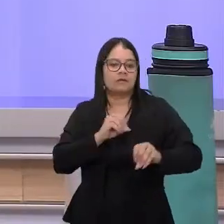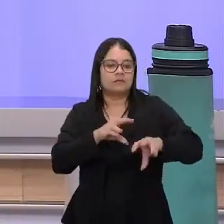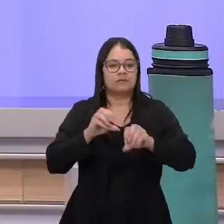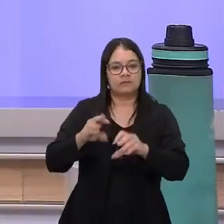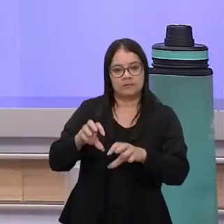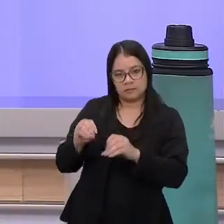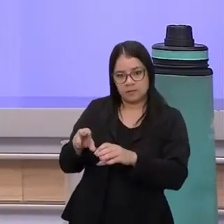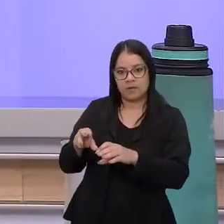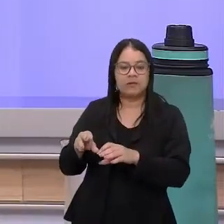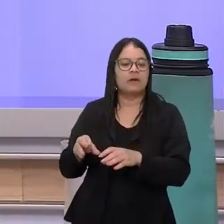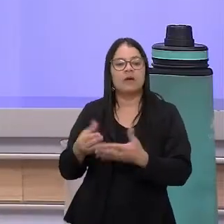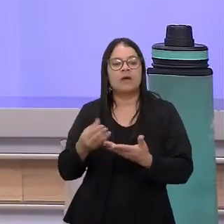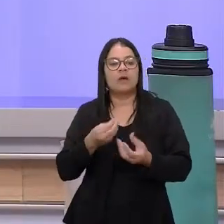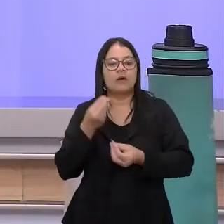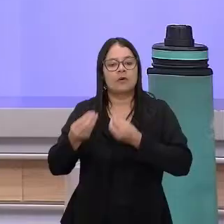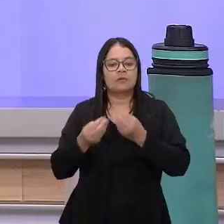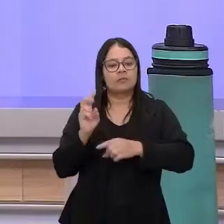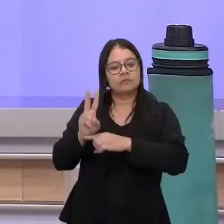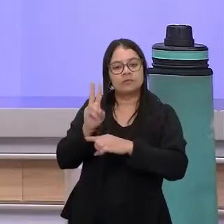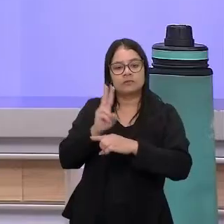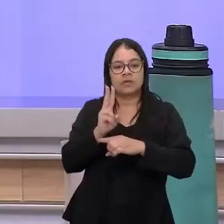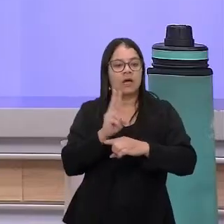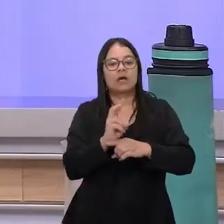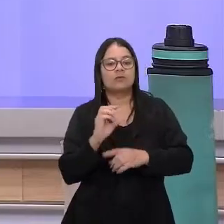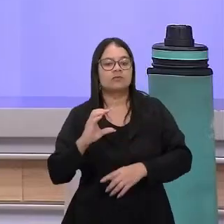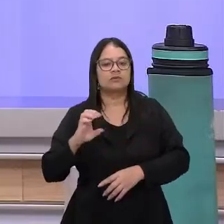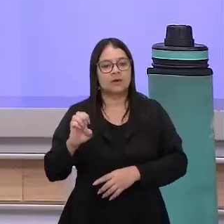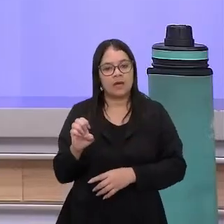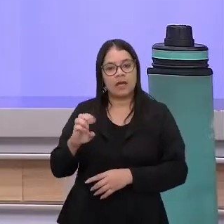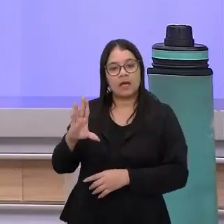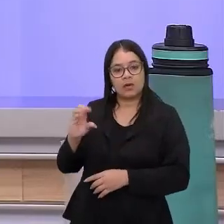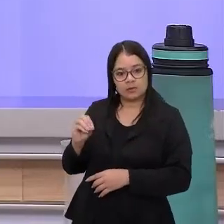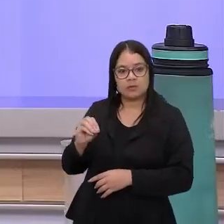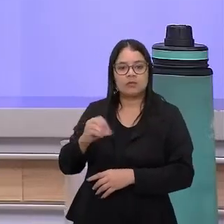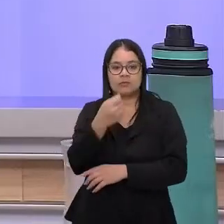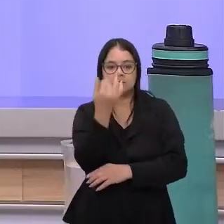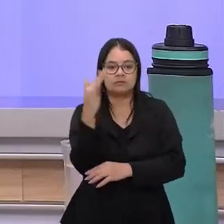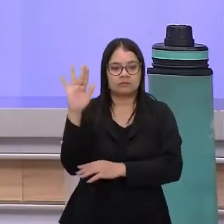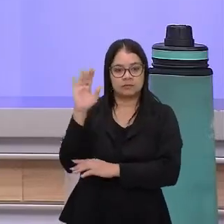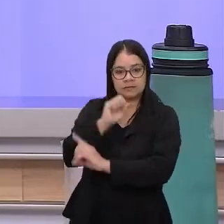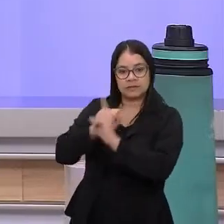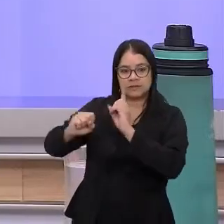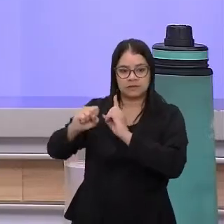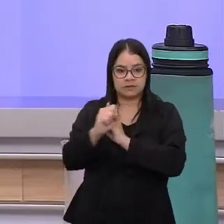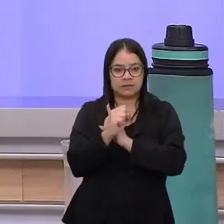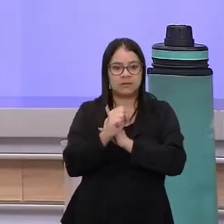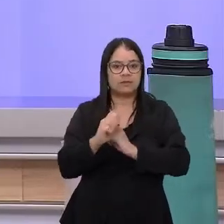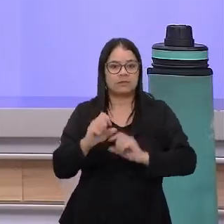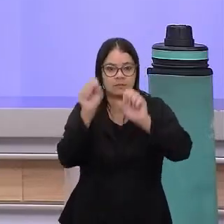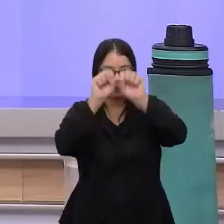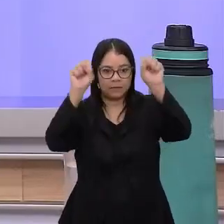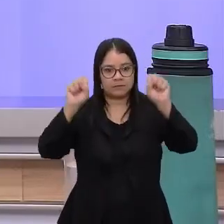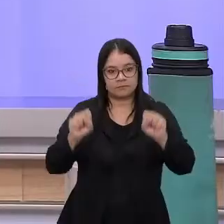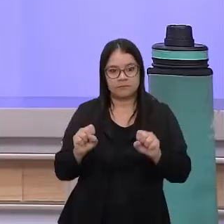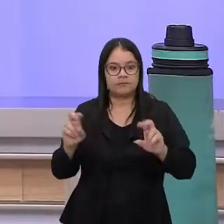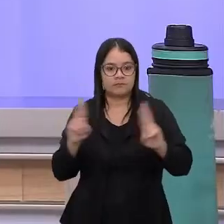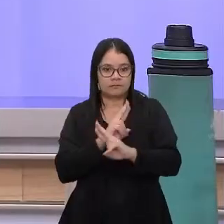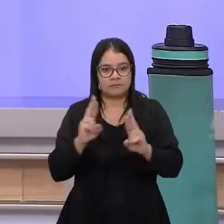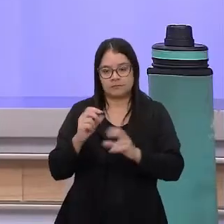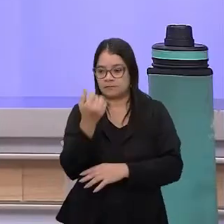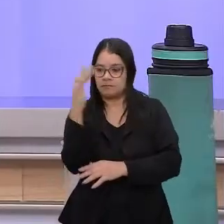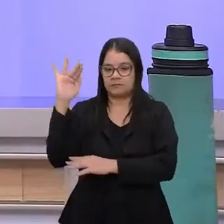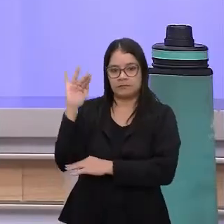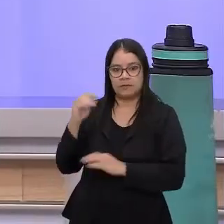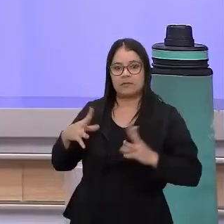a preservação dos ecossistemas, promovendo o respeito e os valores relacionados à natureza. Seja muito